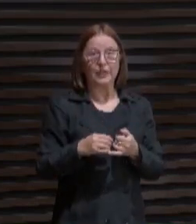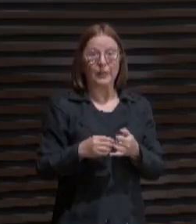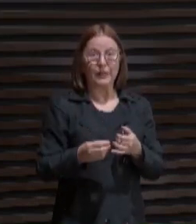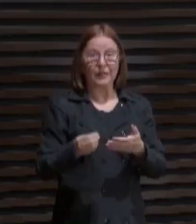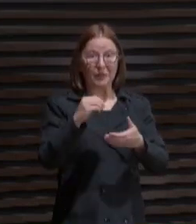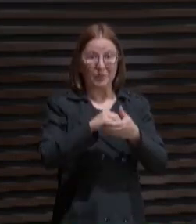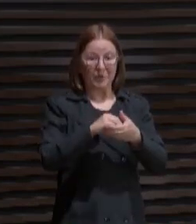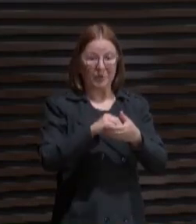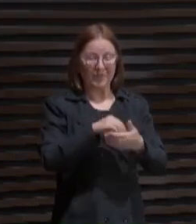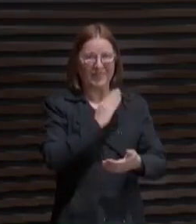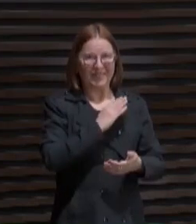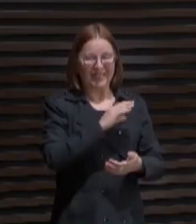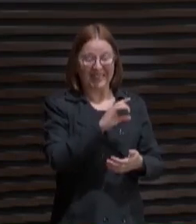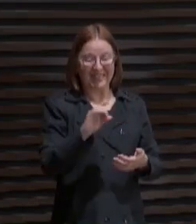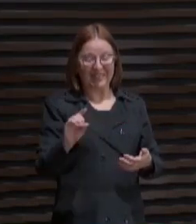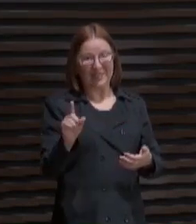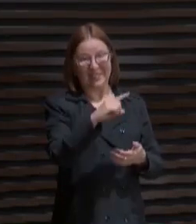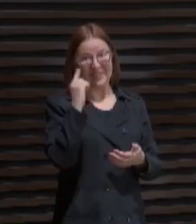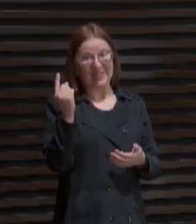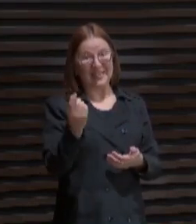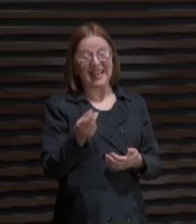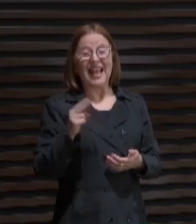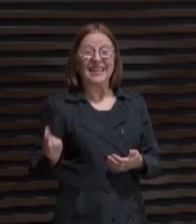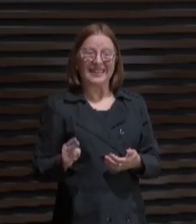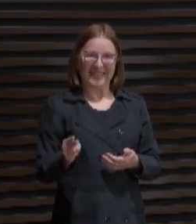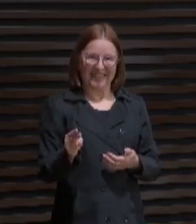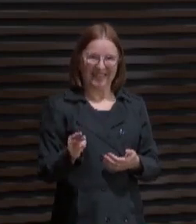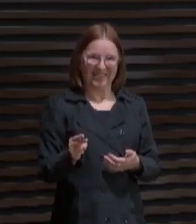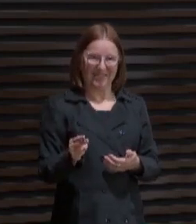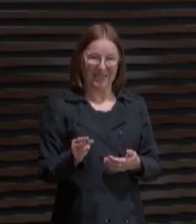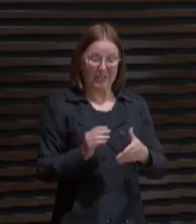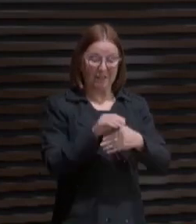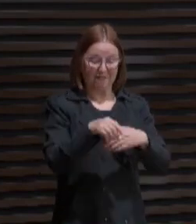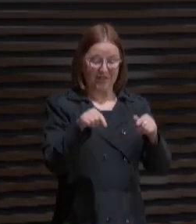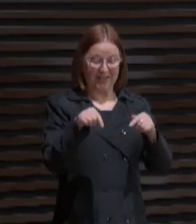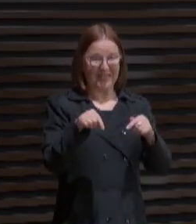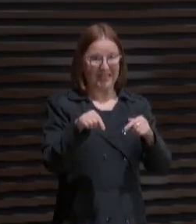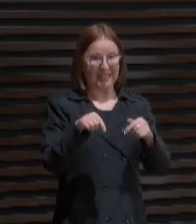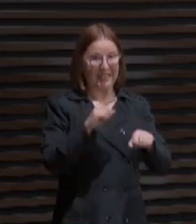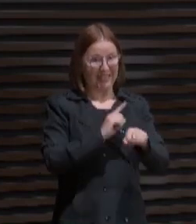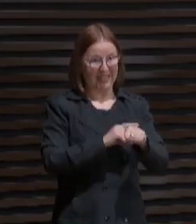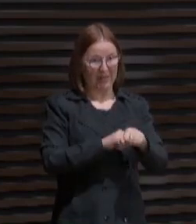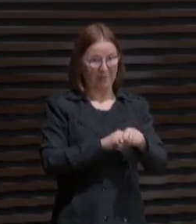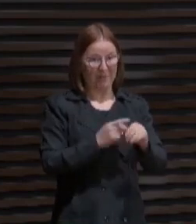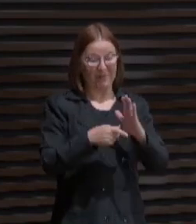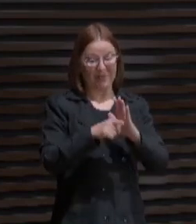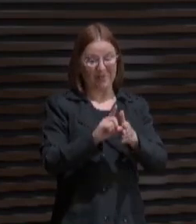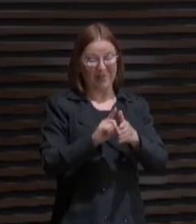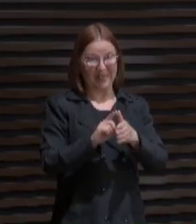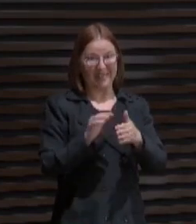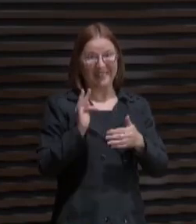a eternidade. Algo que está fora desse nosso tempo. O antes e o depois, o